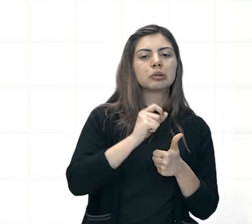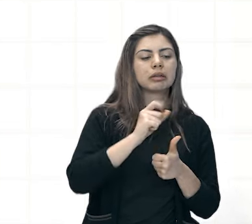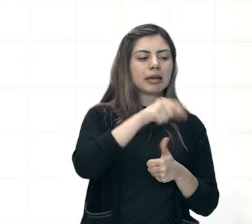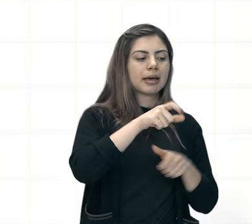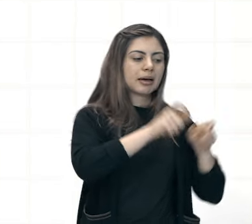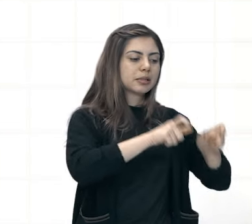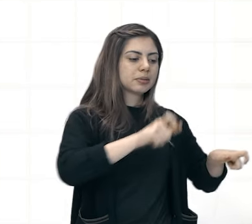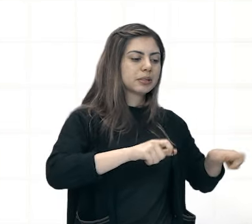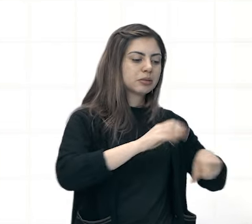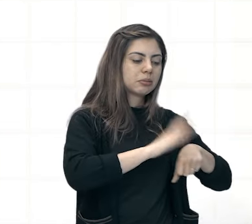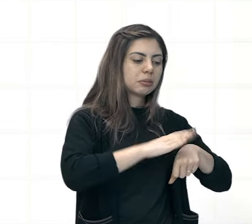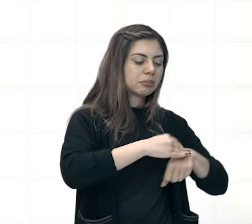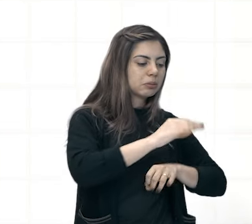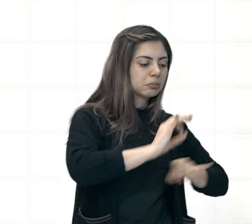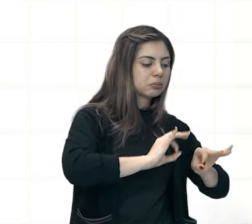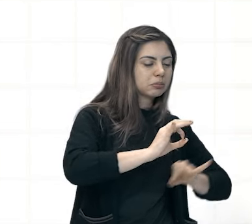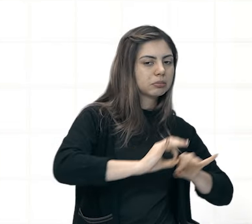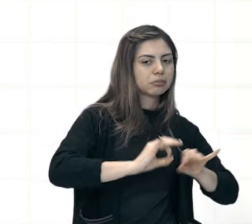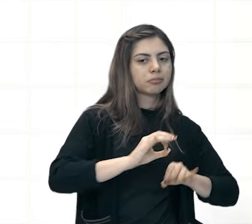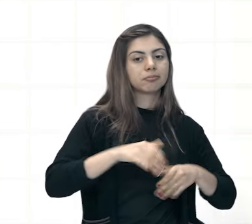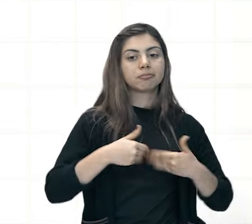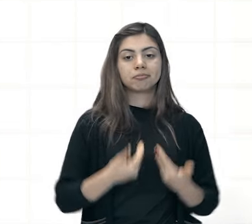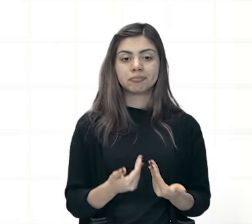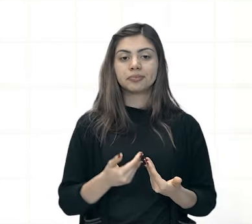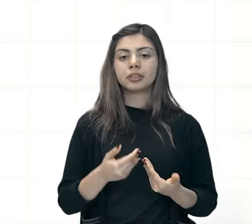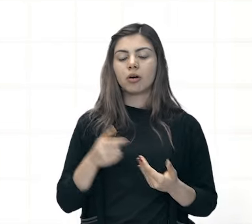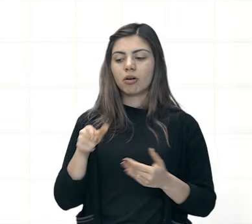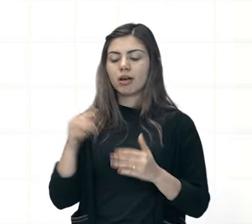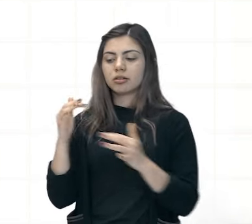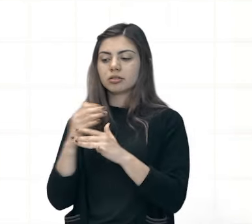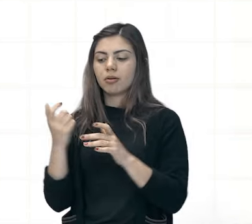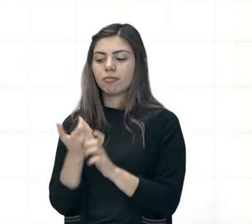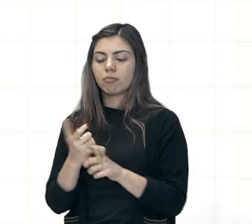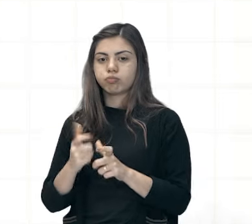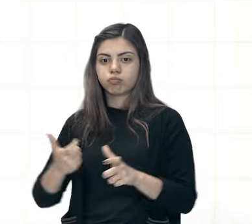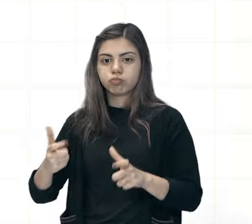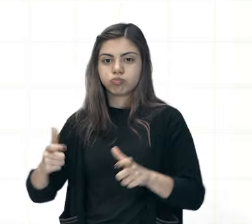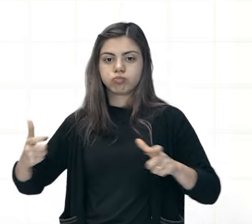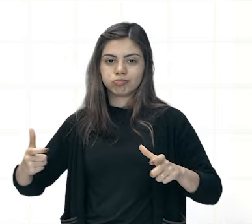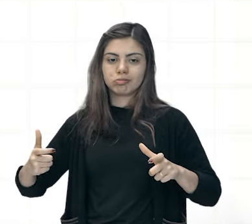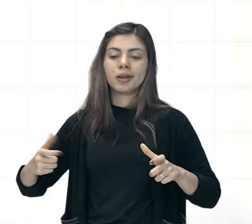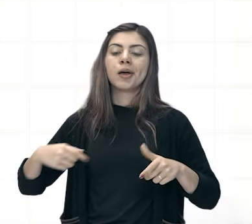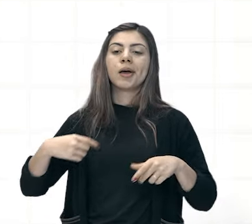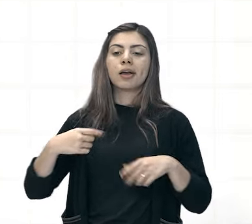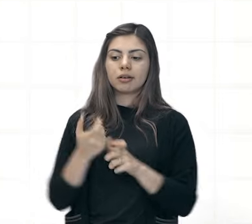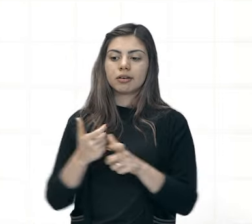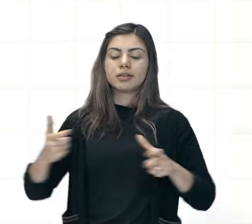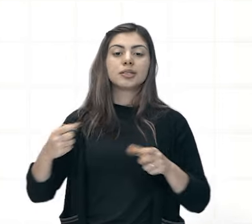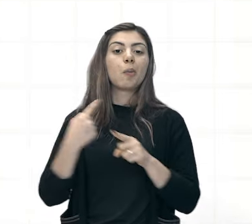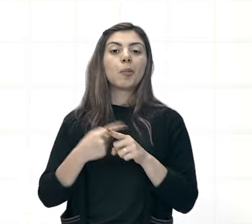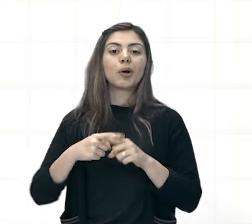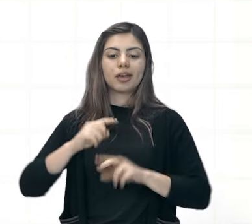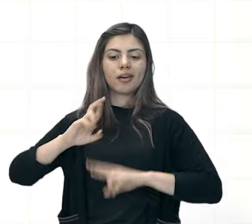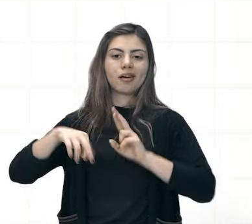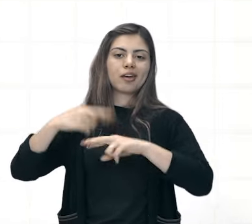trabalho manual. O crescimento das cidades foi mais um resultado significativo da